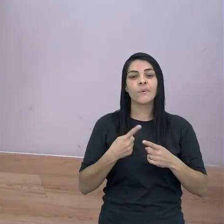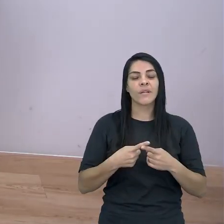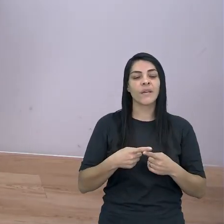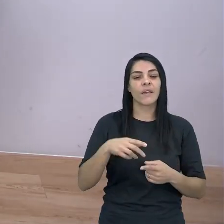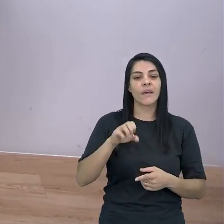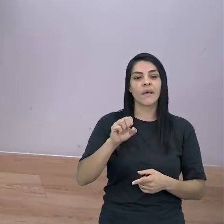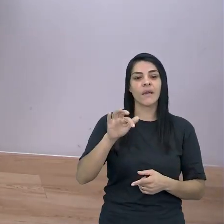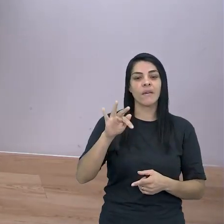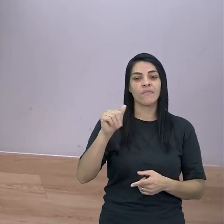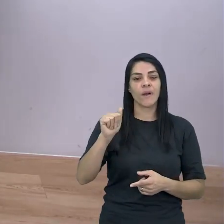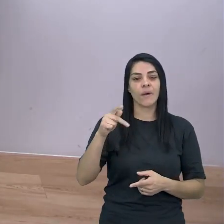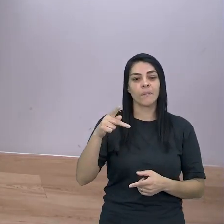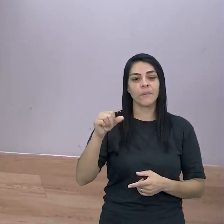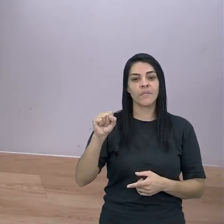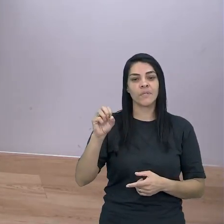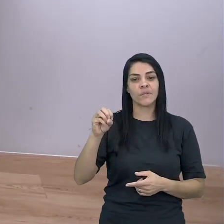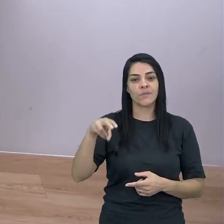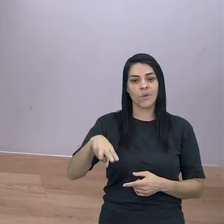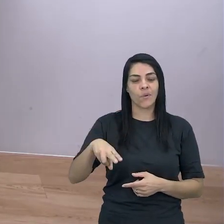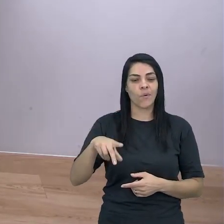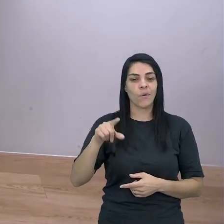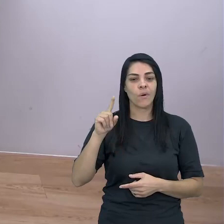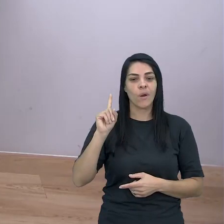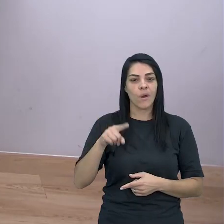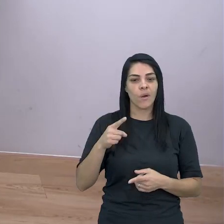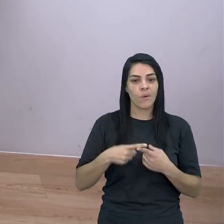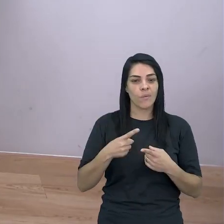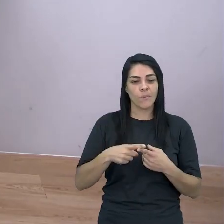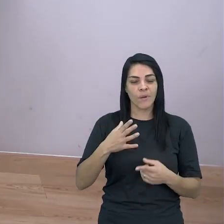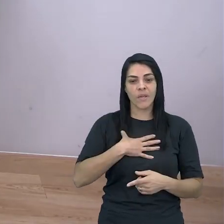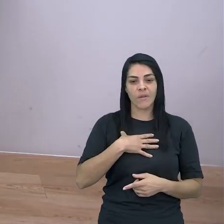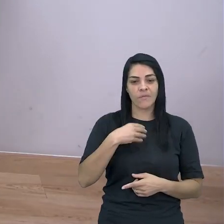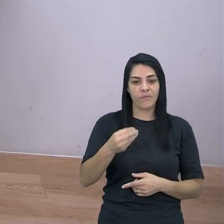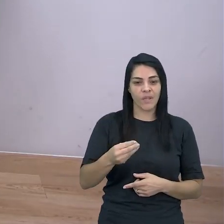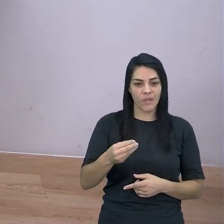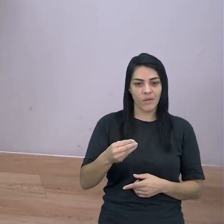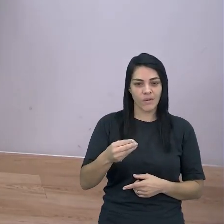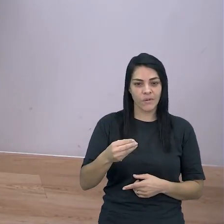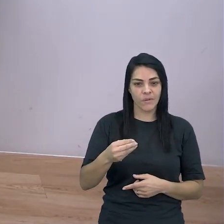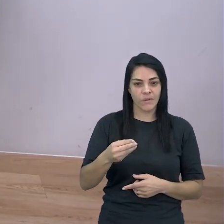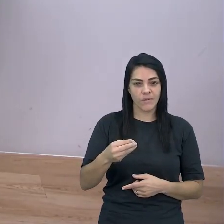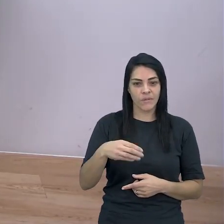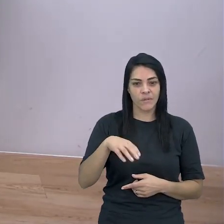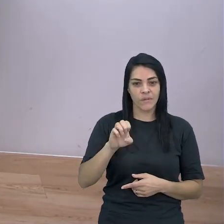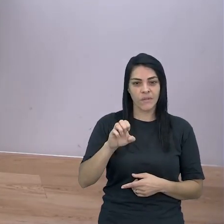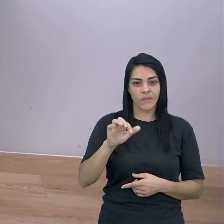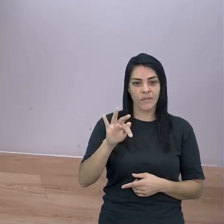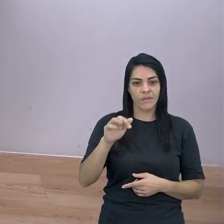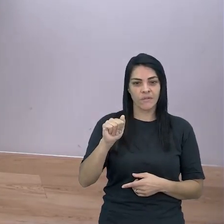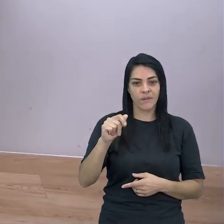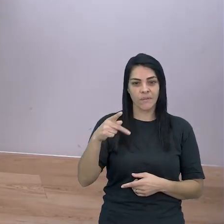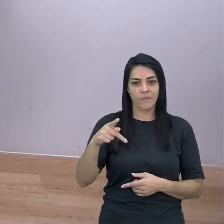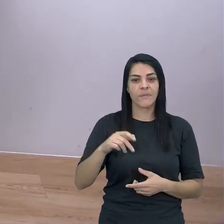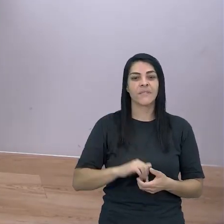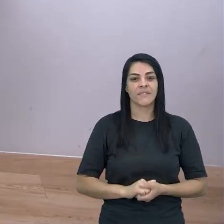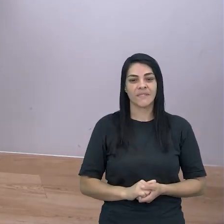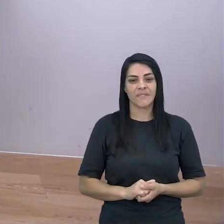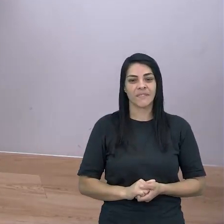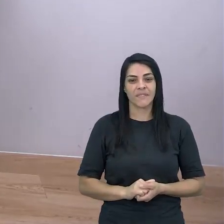Fapson. Som é filho. É, em inglês. então. Então, filho de EFAP. Exatamente.